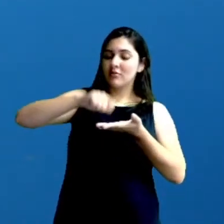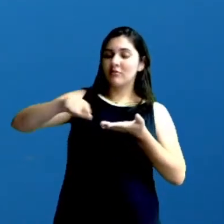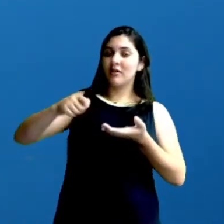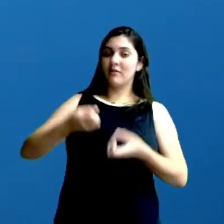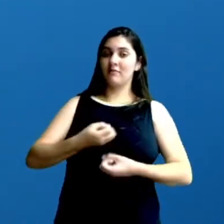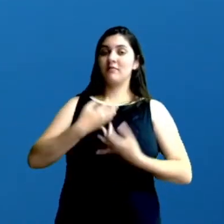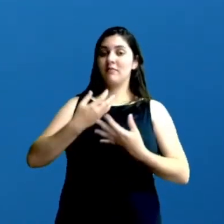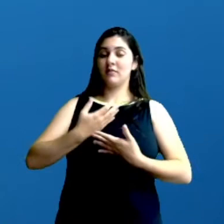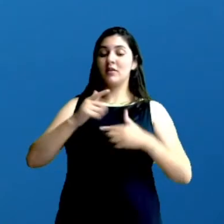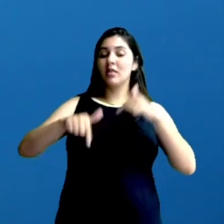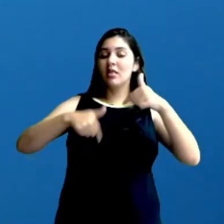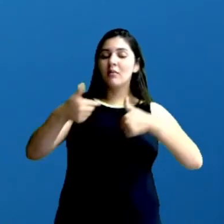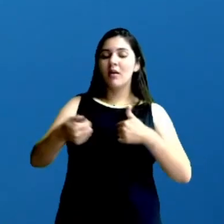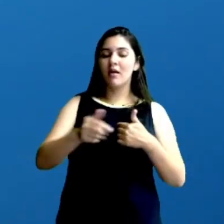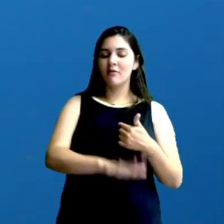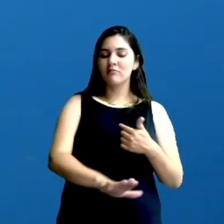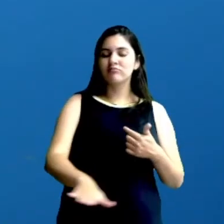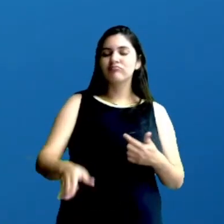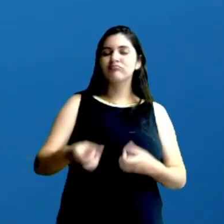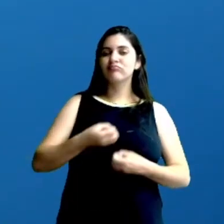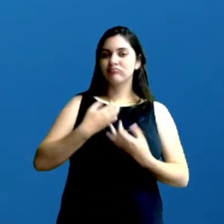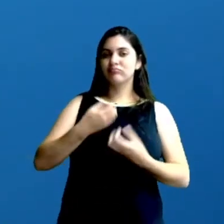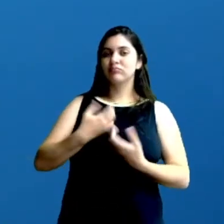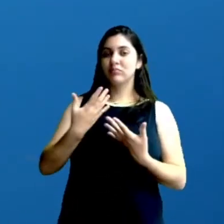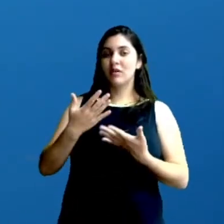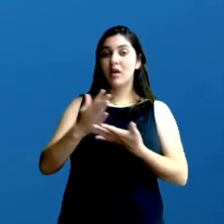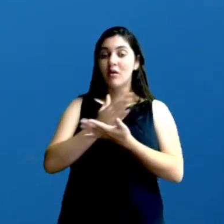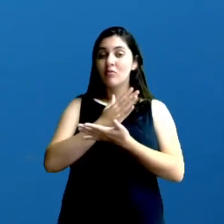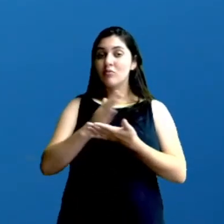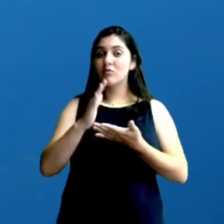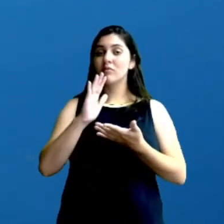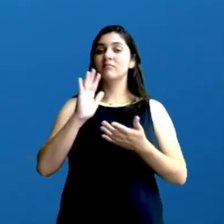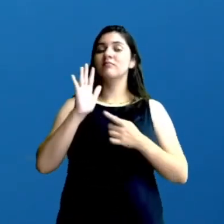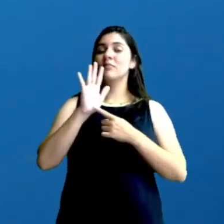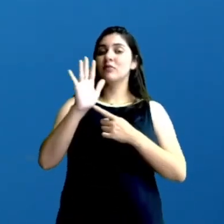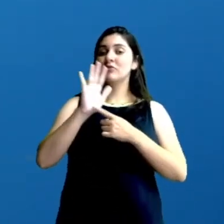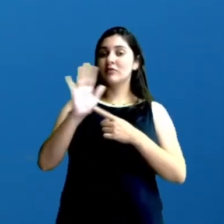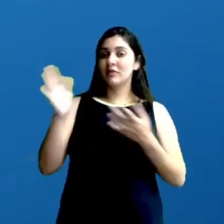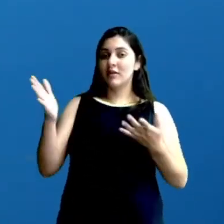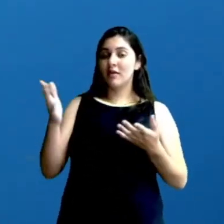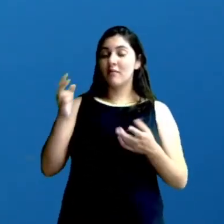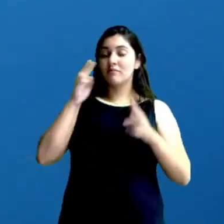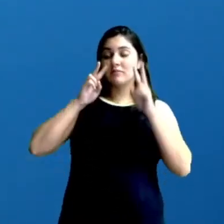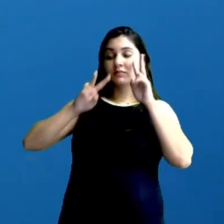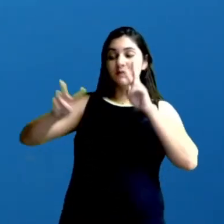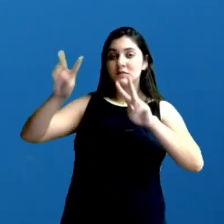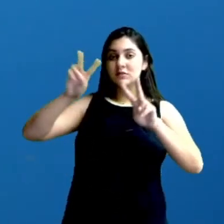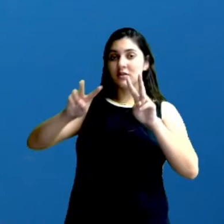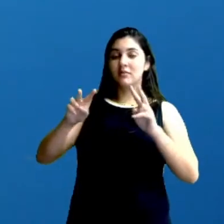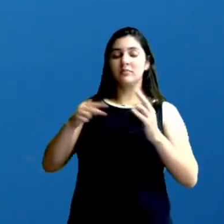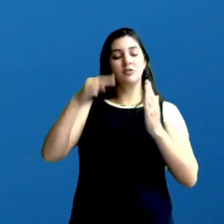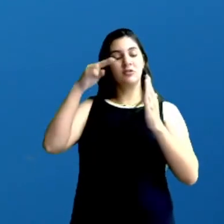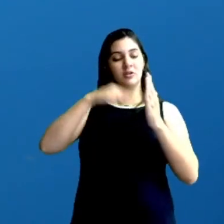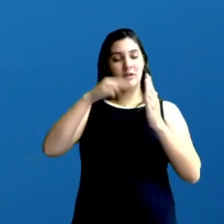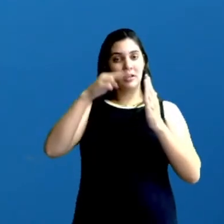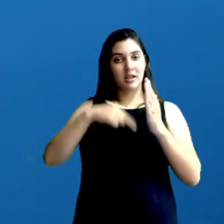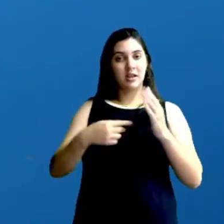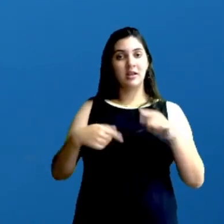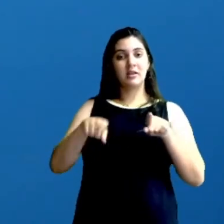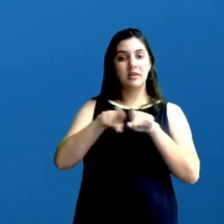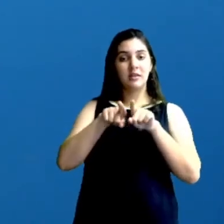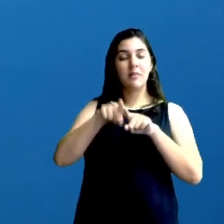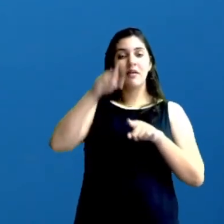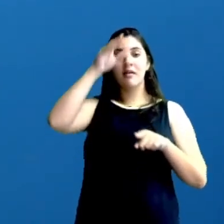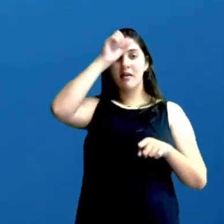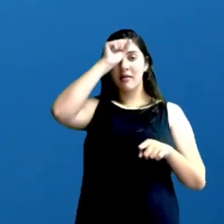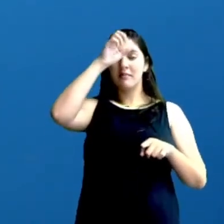trabalhavam sobre a poesia infantil e outra trouxe alguns delas para gente ver para gente ler e para a gente